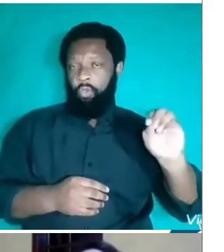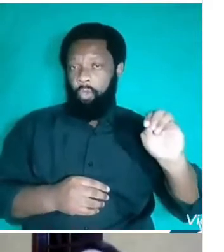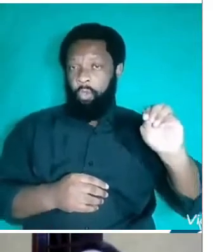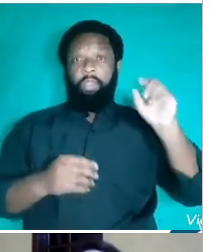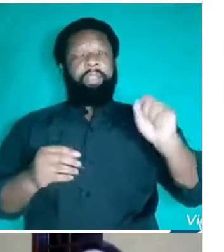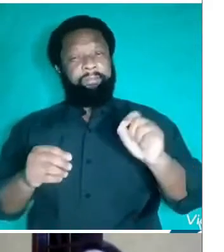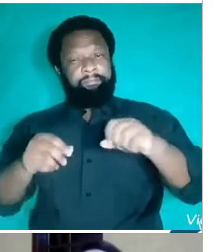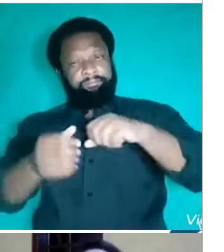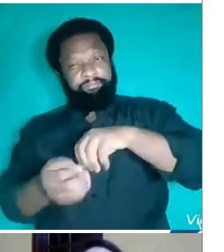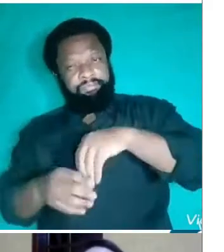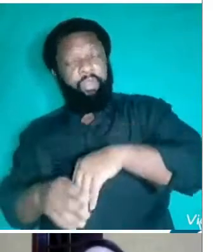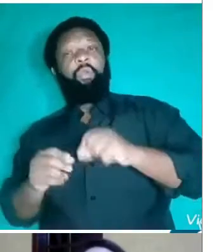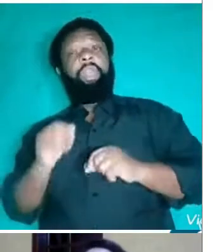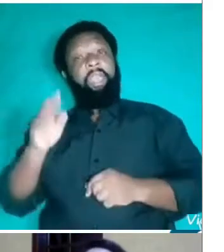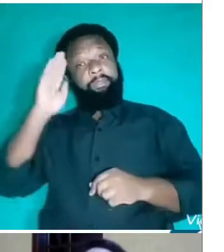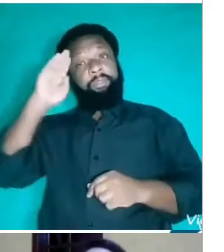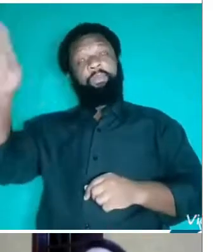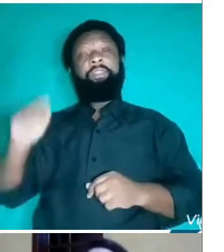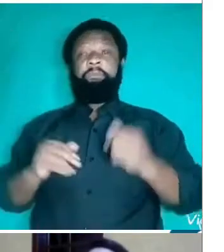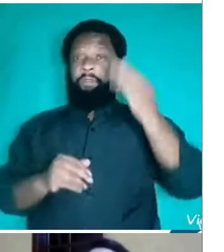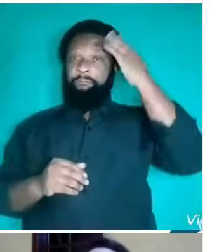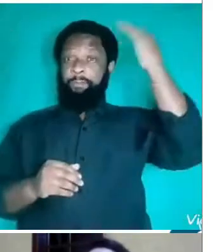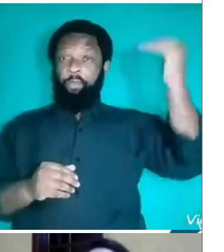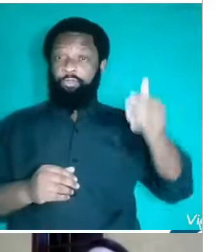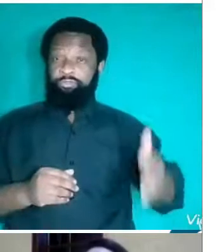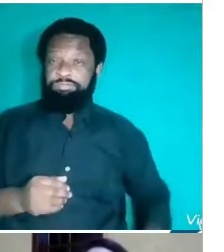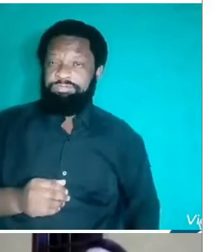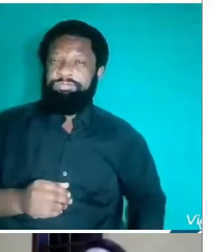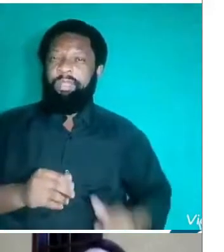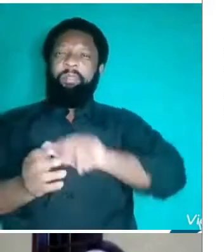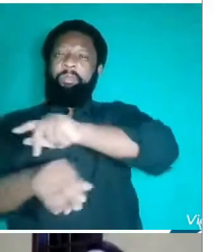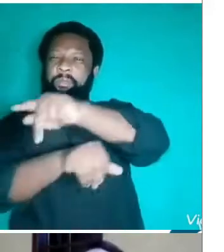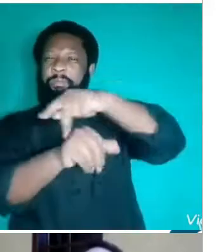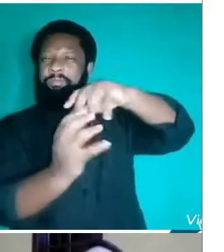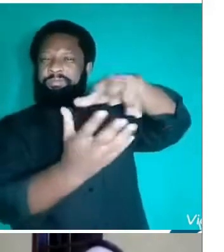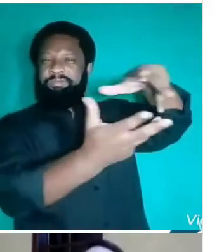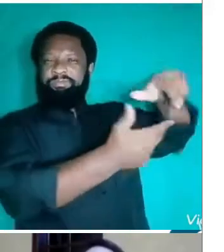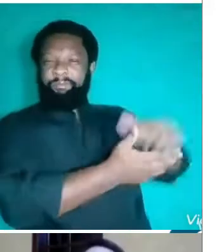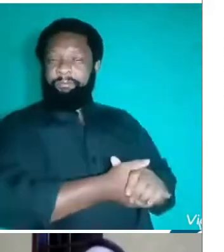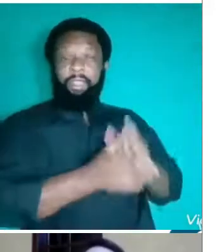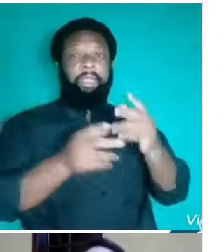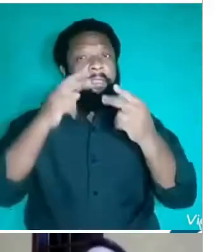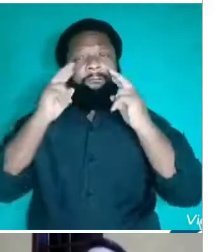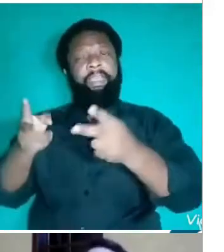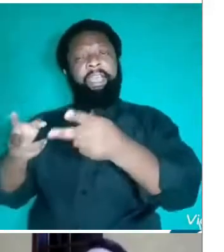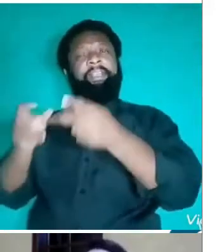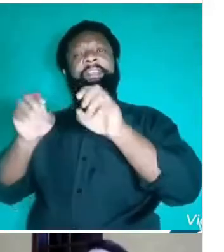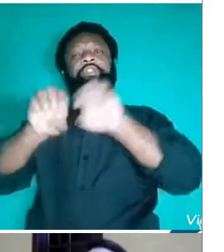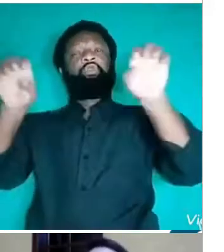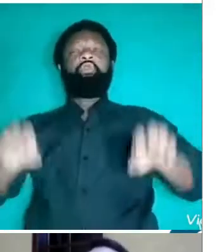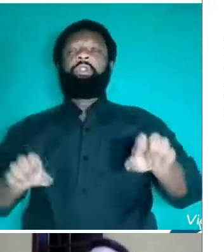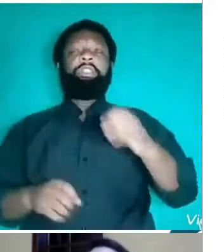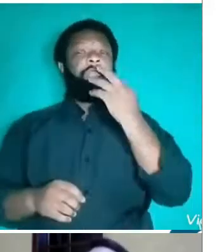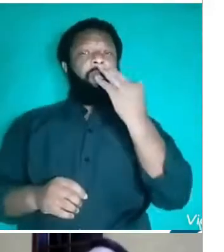o obtido sinteticamente, foi o responsável pelo sucesso do jeans em vários países. Observe a estrutura desse